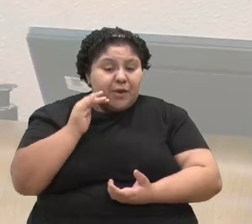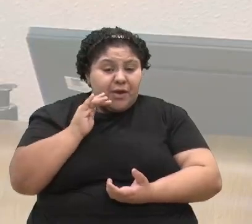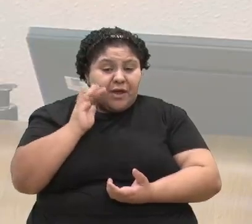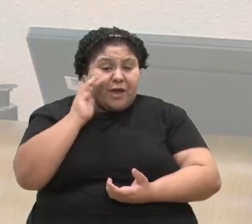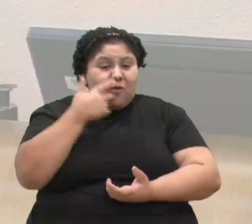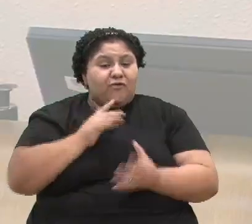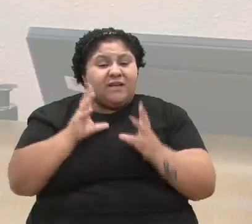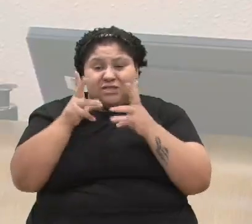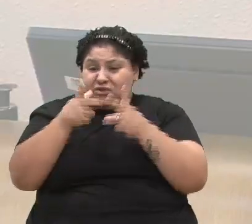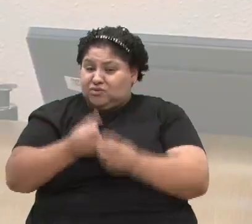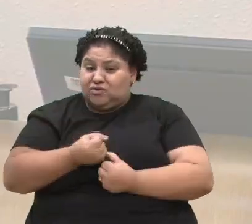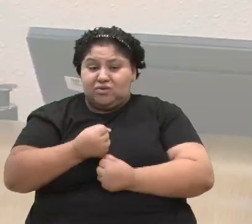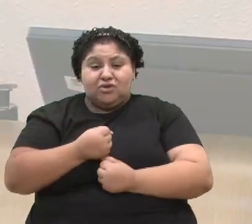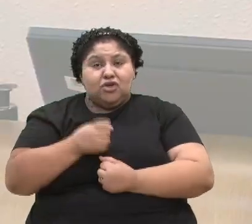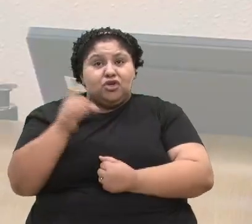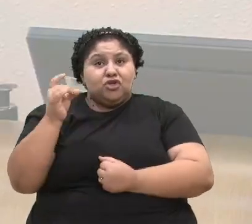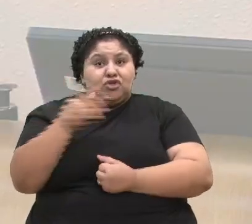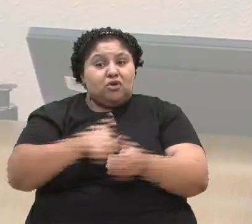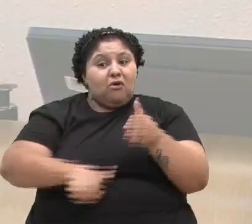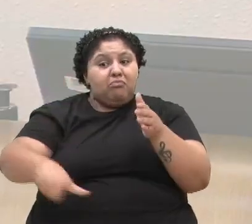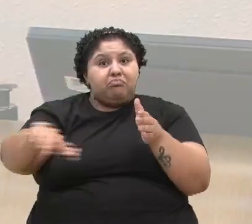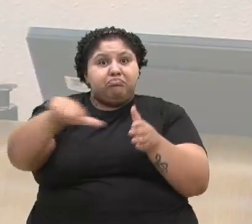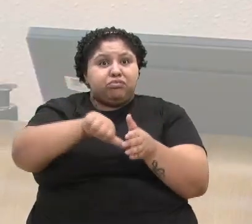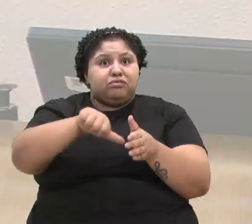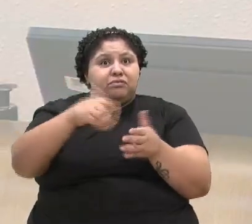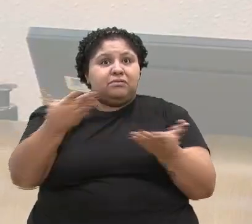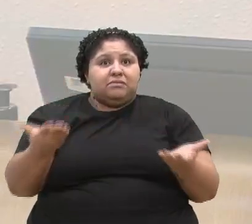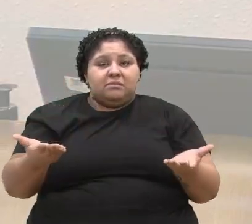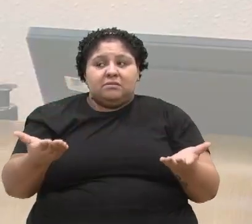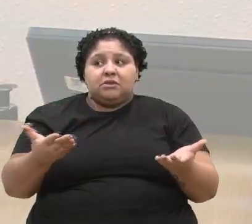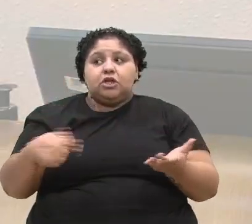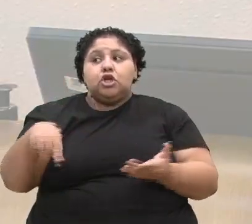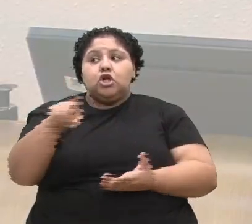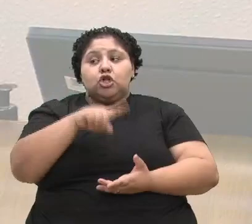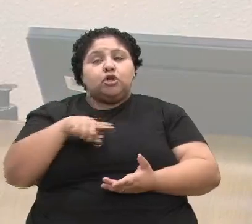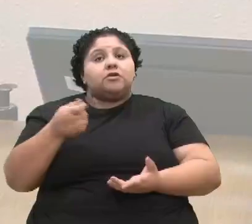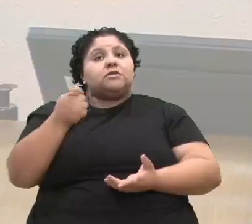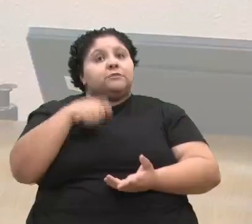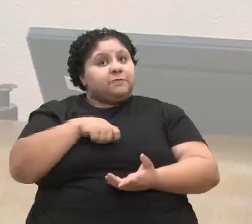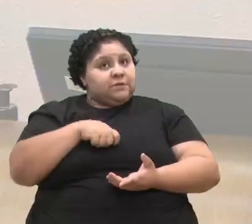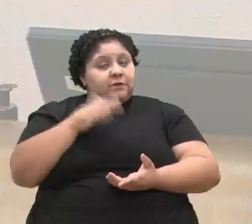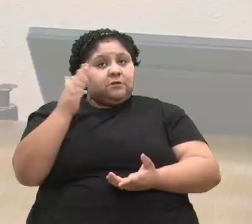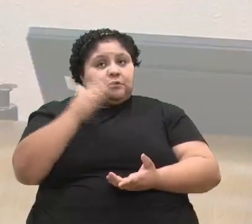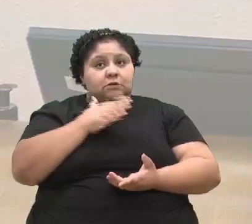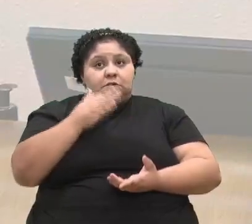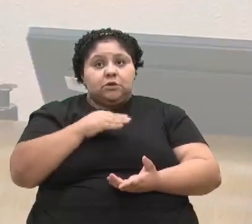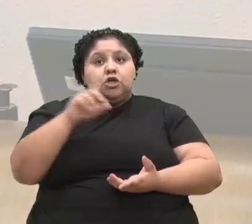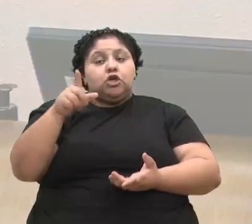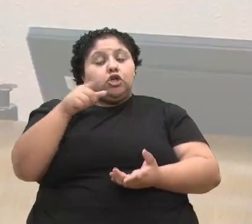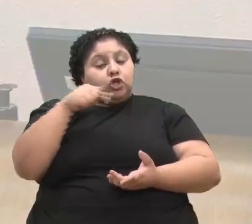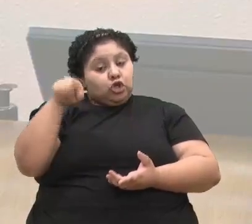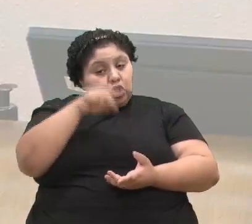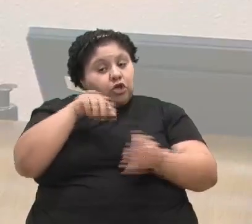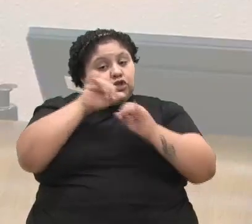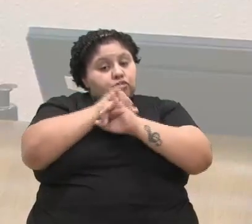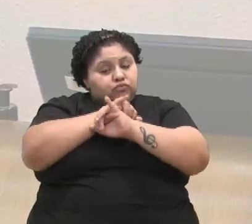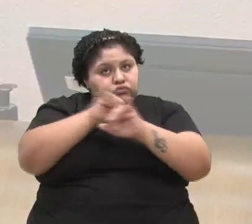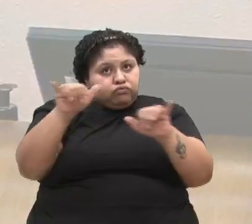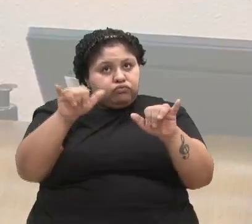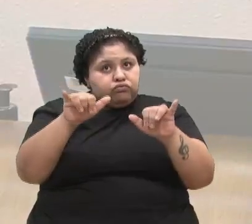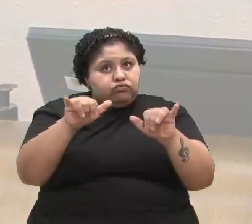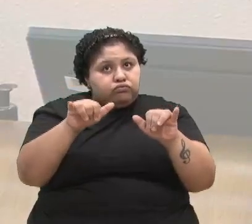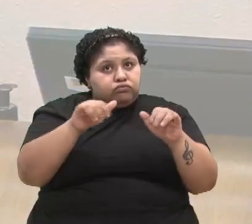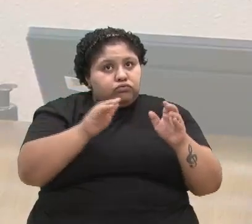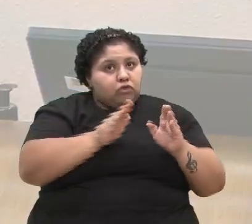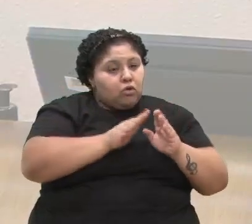isso, só vai piorar. Então, nós precisamos urgente, nós vamos notificar, obviamente, né, Conselho da